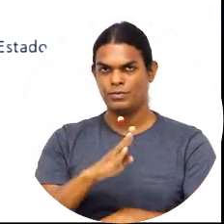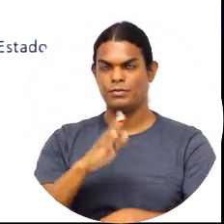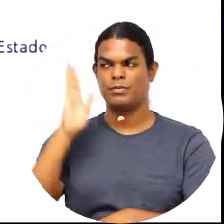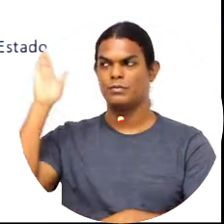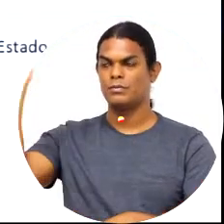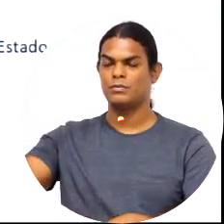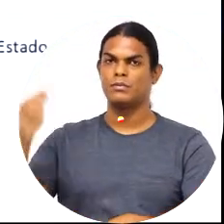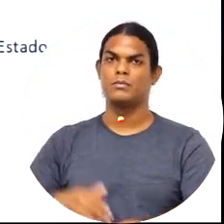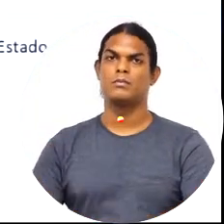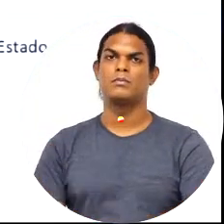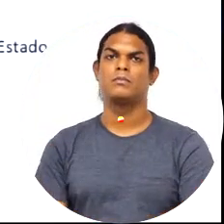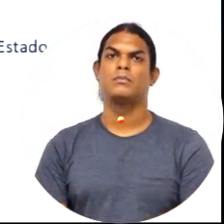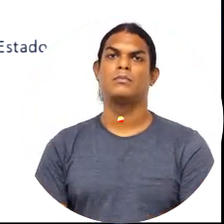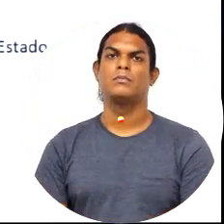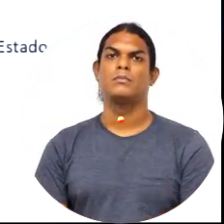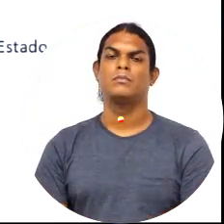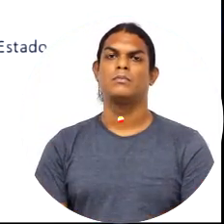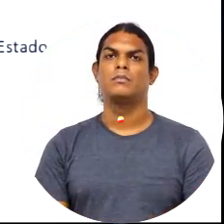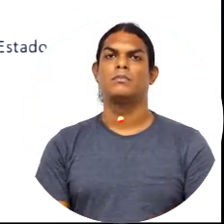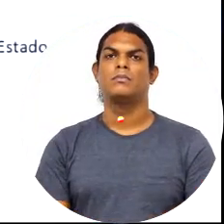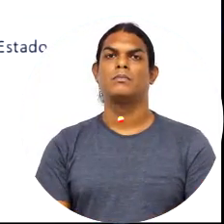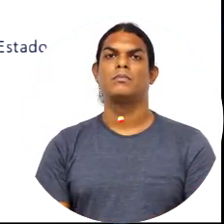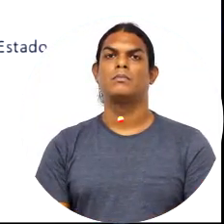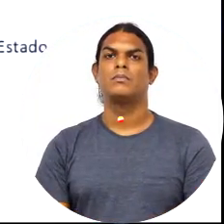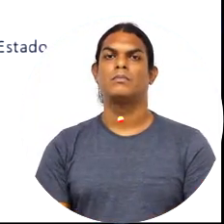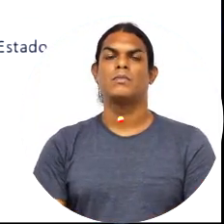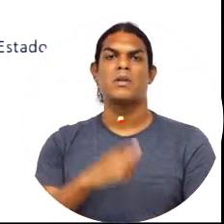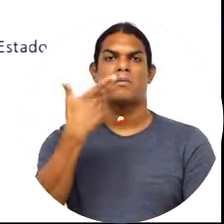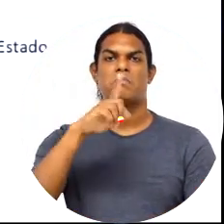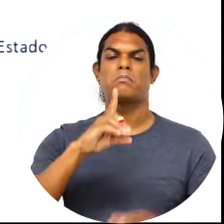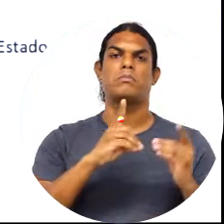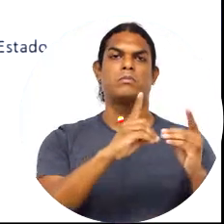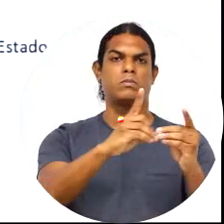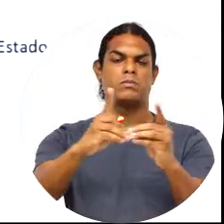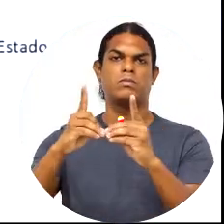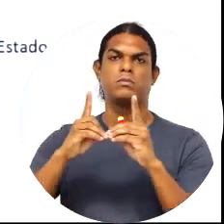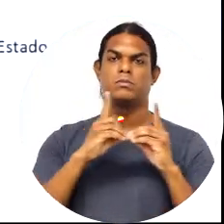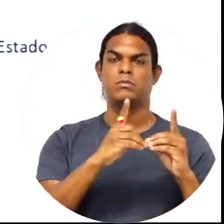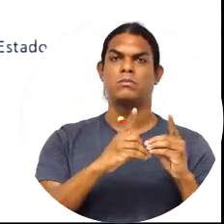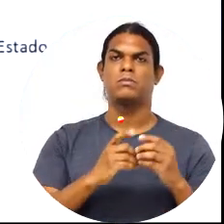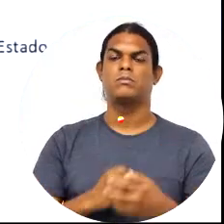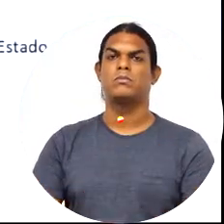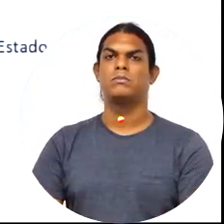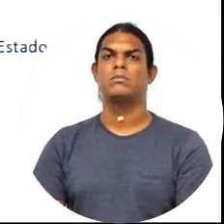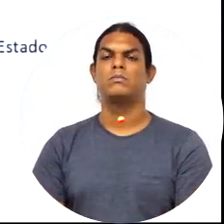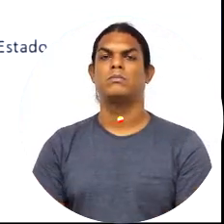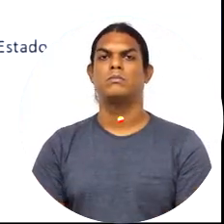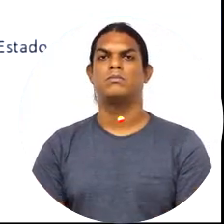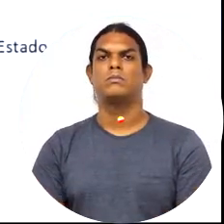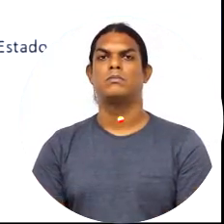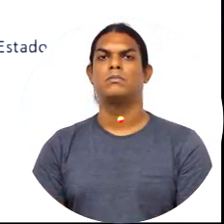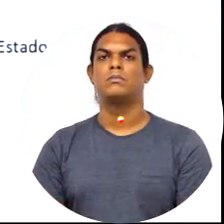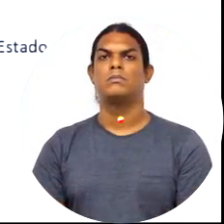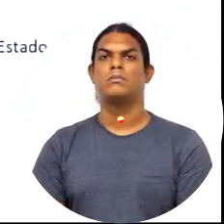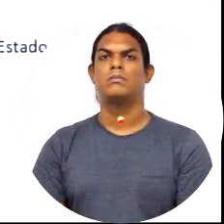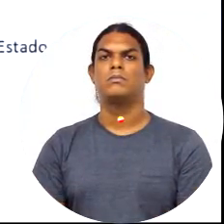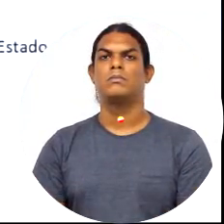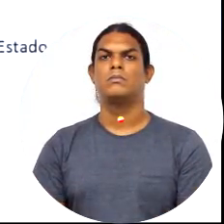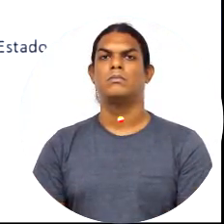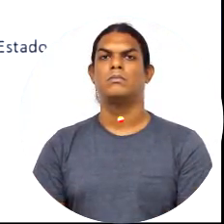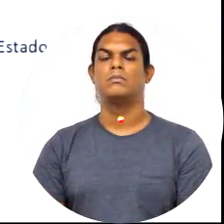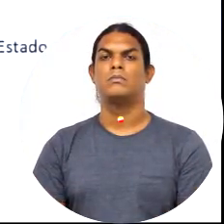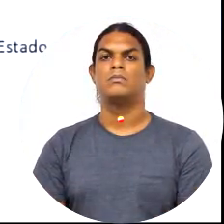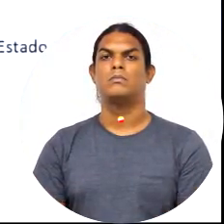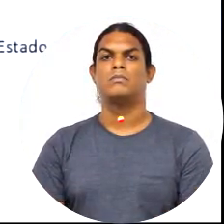tinha intervenção de mais pessoas, não era um processo tão democrático assim, até por causa do tempo em que se vivia, né? 1934. A coisa se